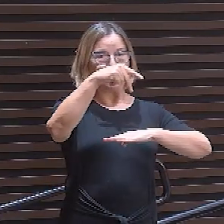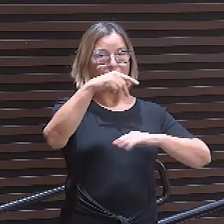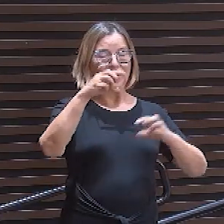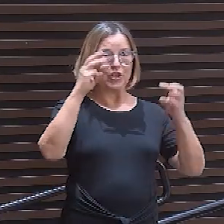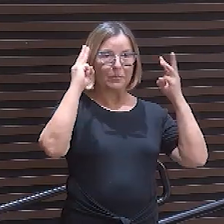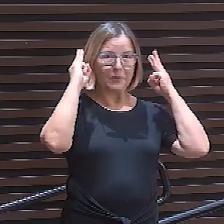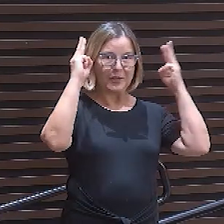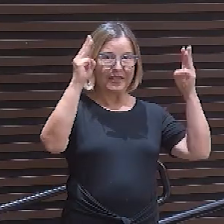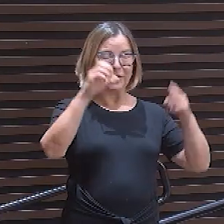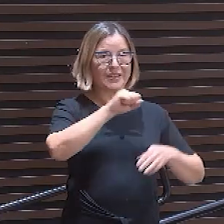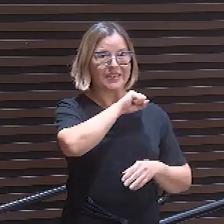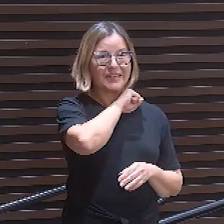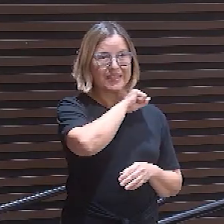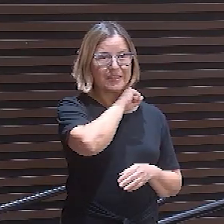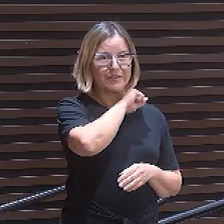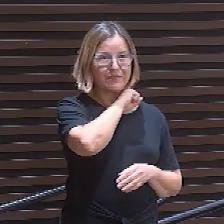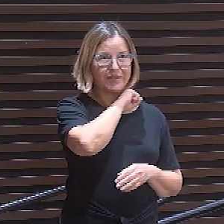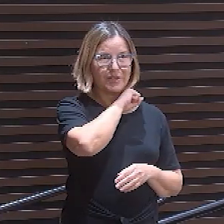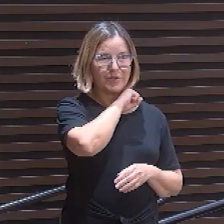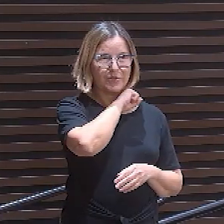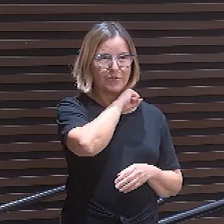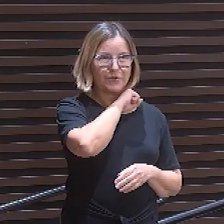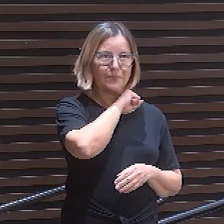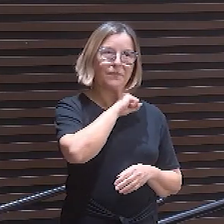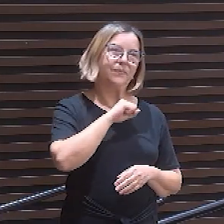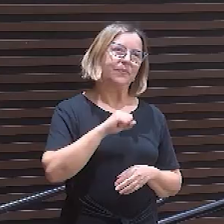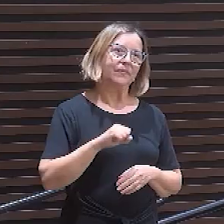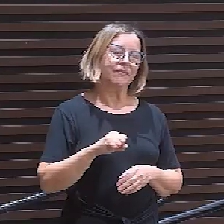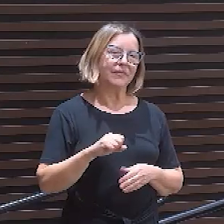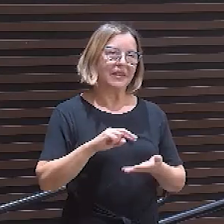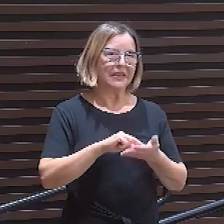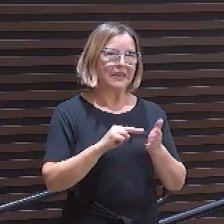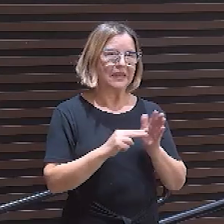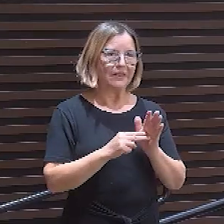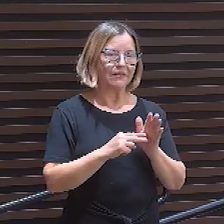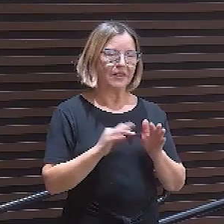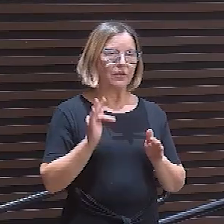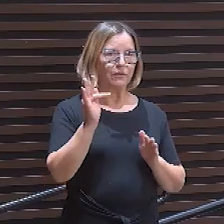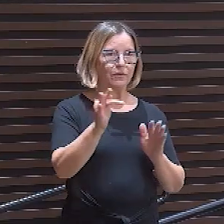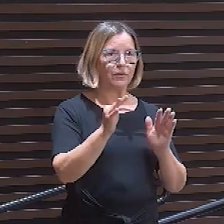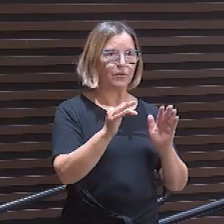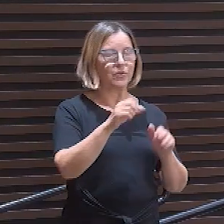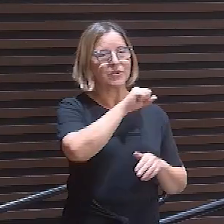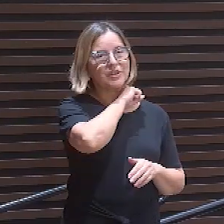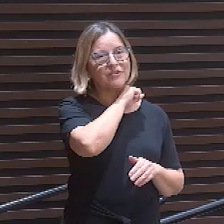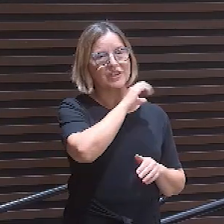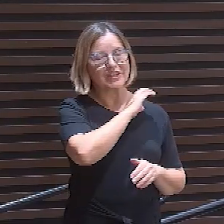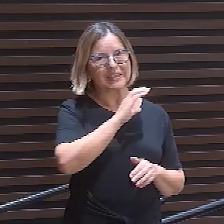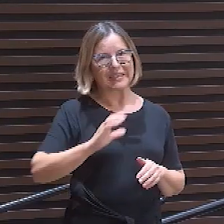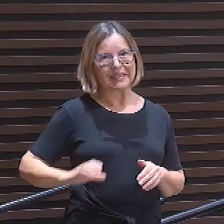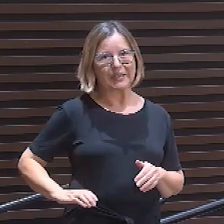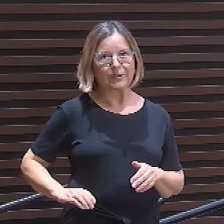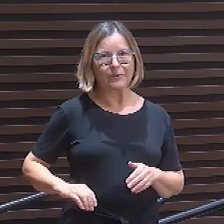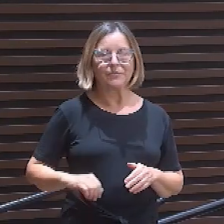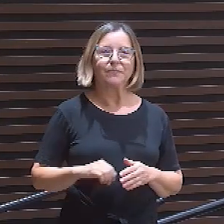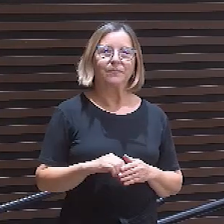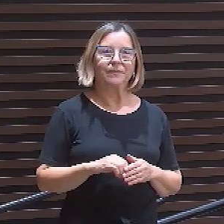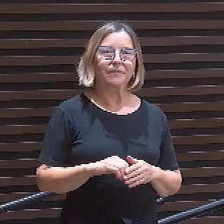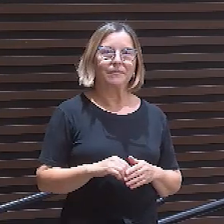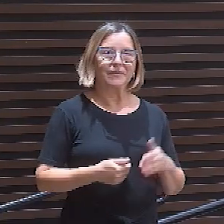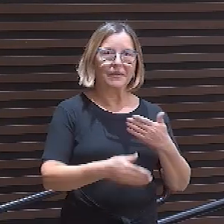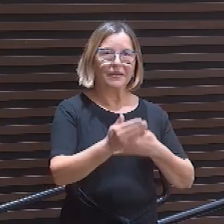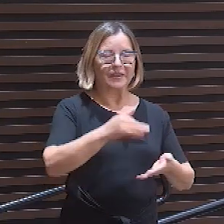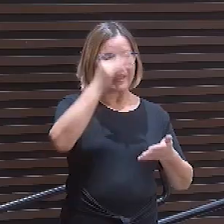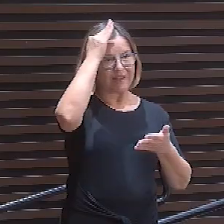que prefigurava o sacrifício de Cristo. Diz nos Hebreus 11, 28, pela fé celebrou